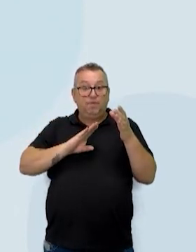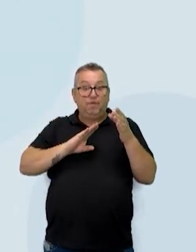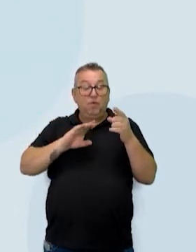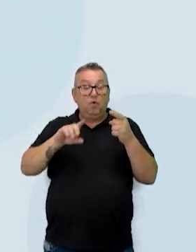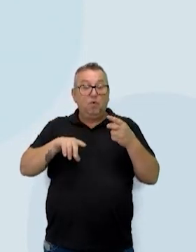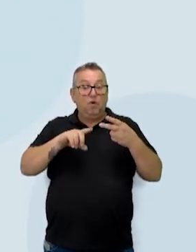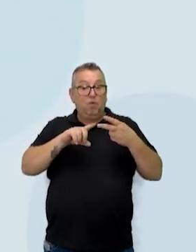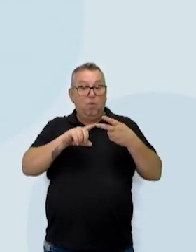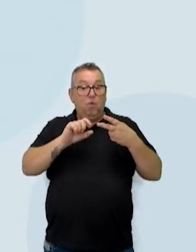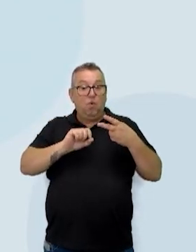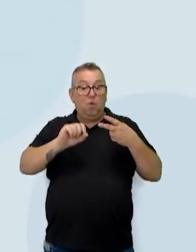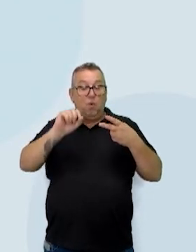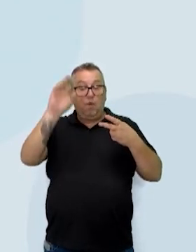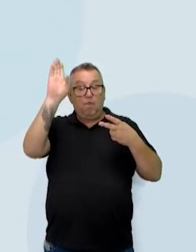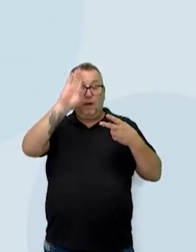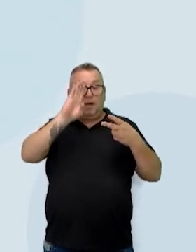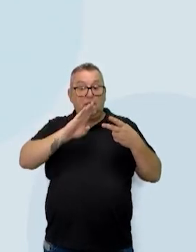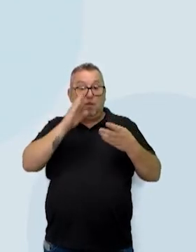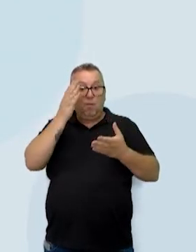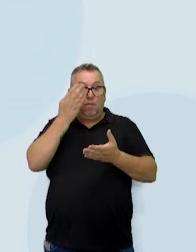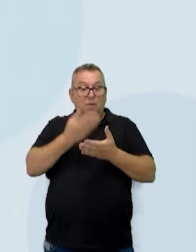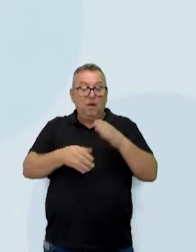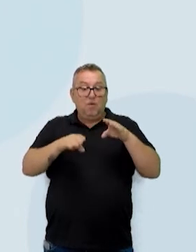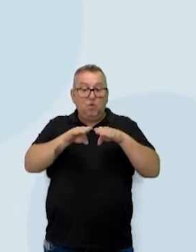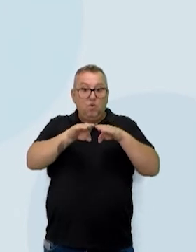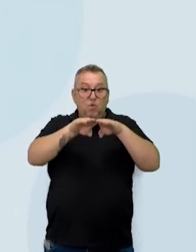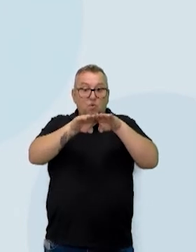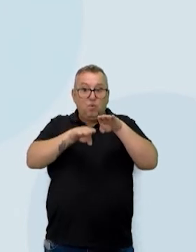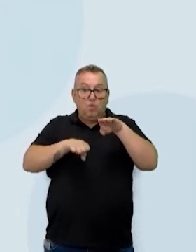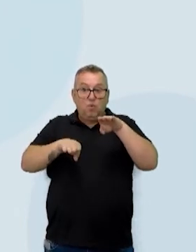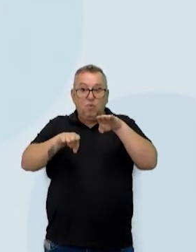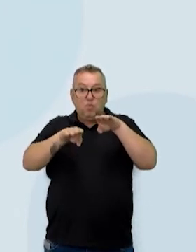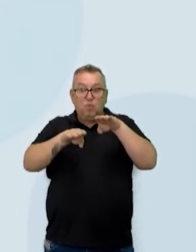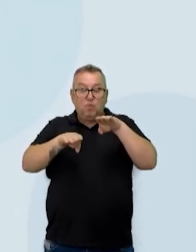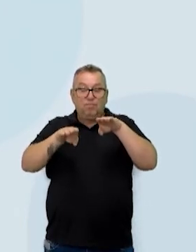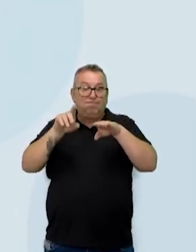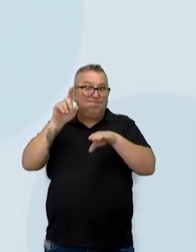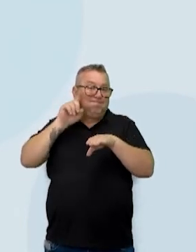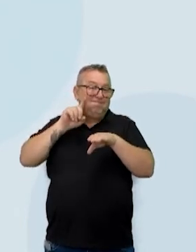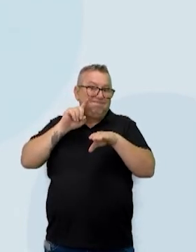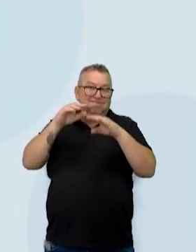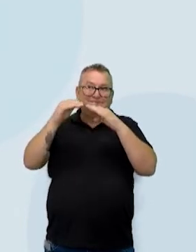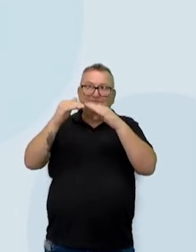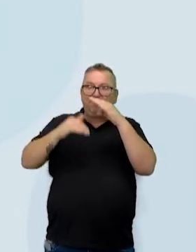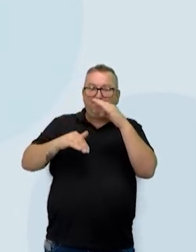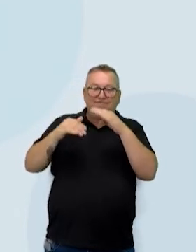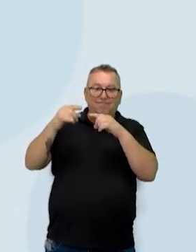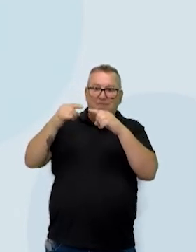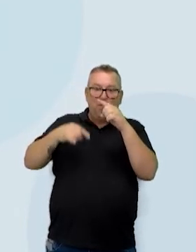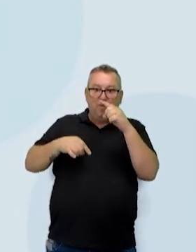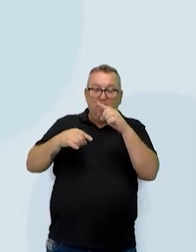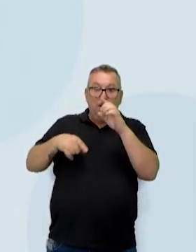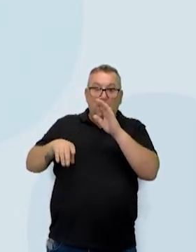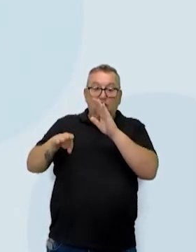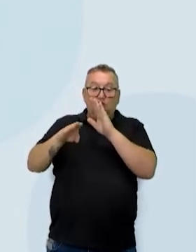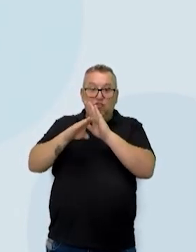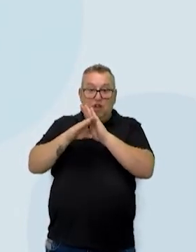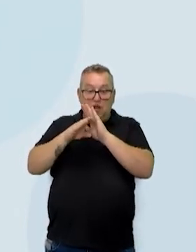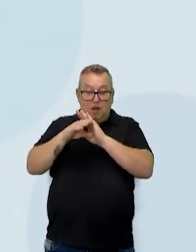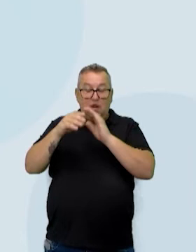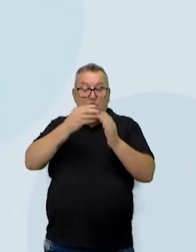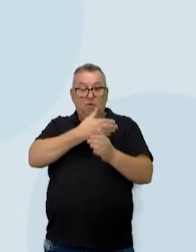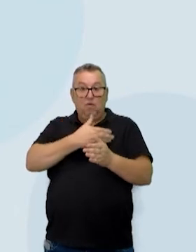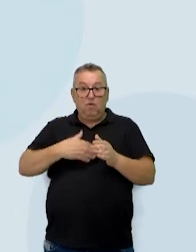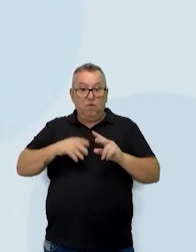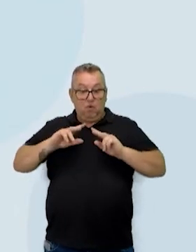que o Brasil perde o alinhamento com os Estados Unidos. Chega ao poder um humanista, o